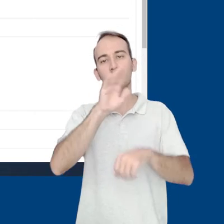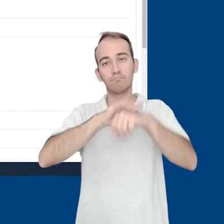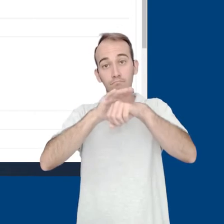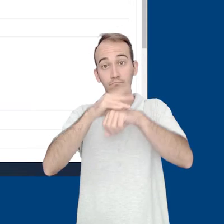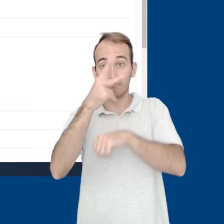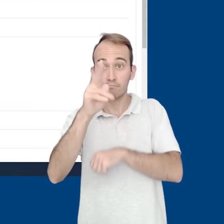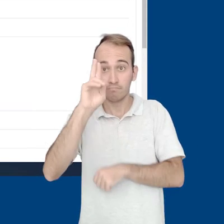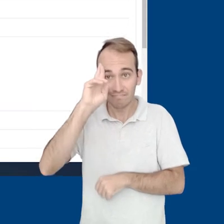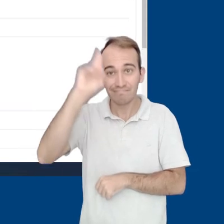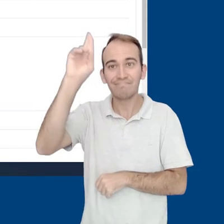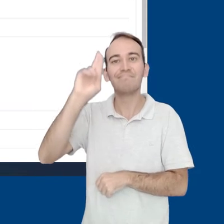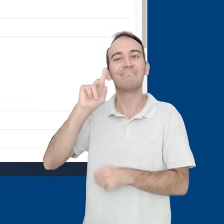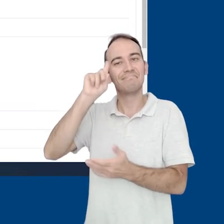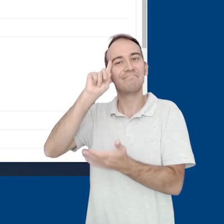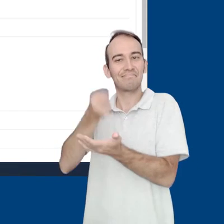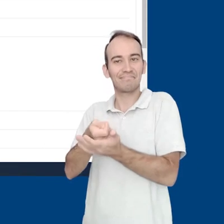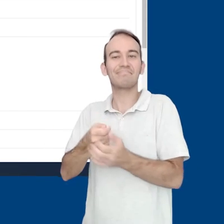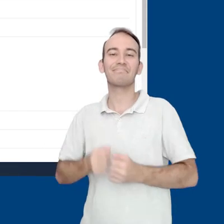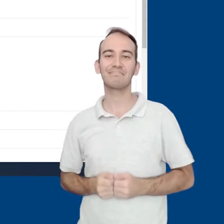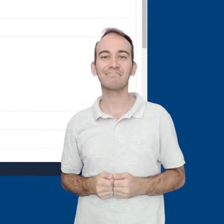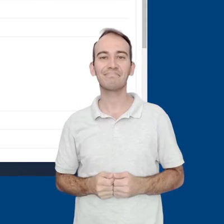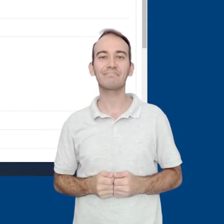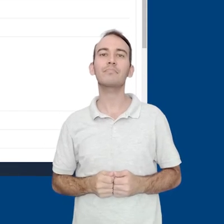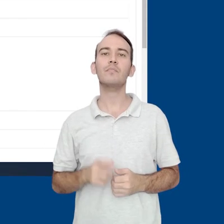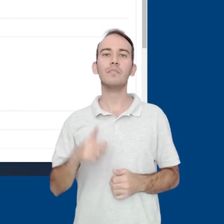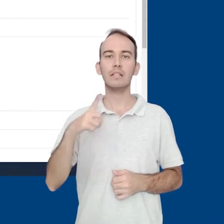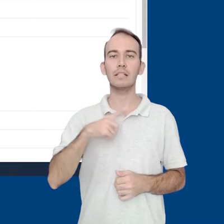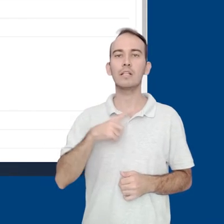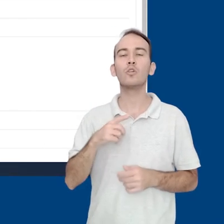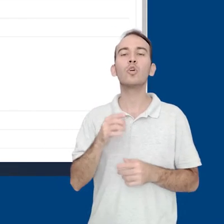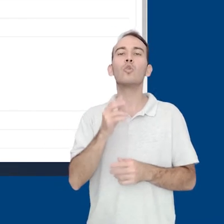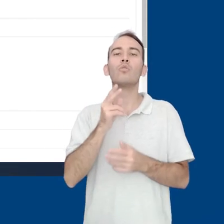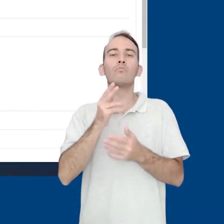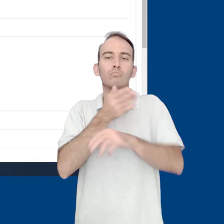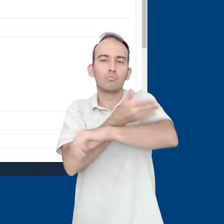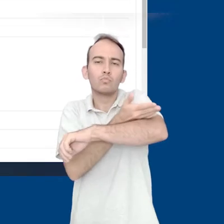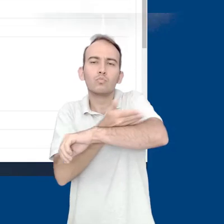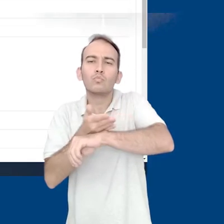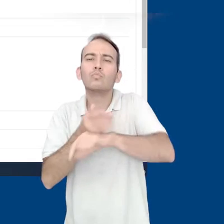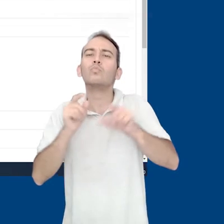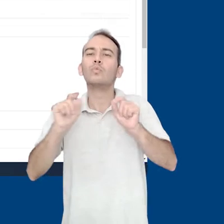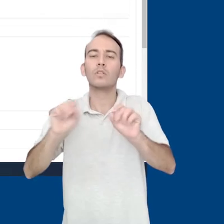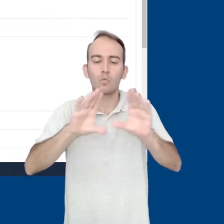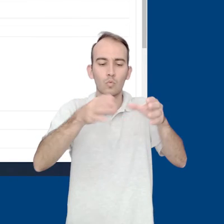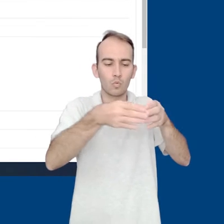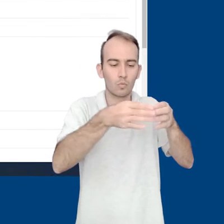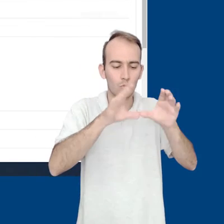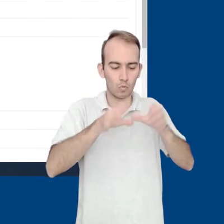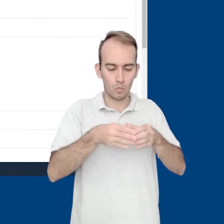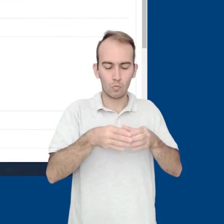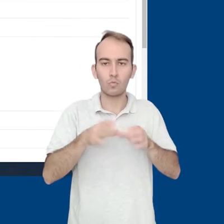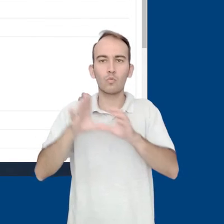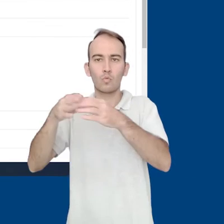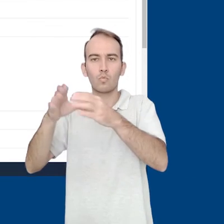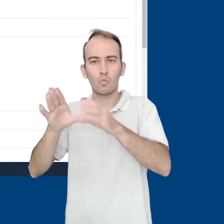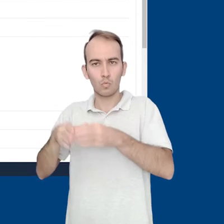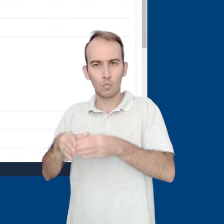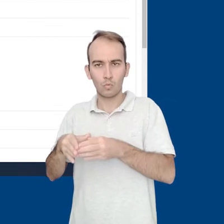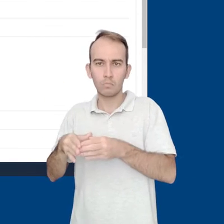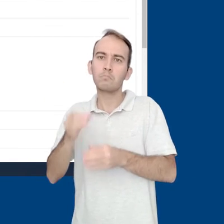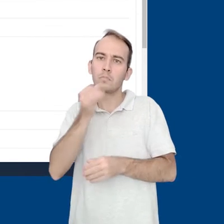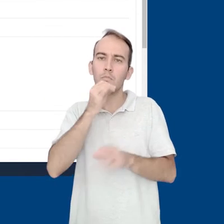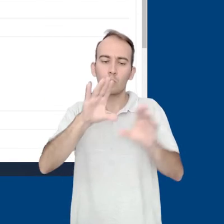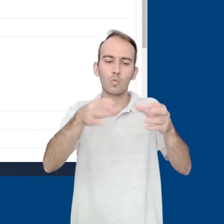grupos. Por padrão, temos grupos separados, porque usamos os grupos para separar os alunos dos polos.